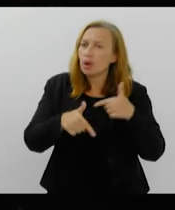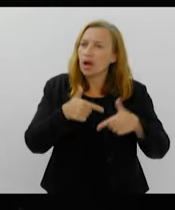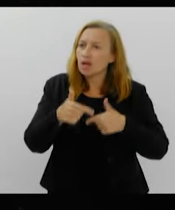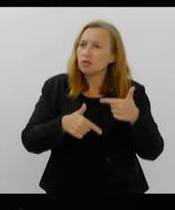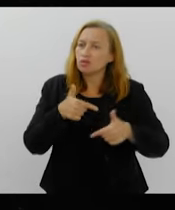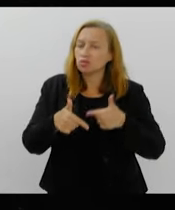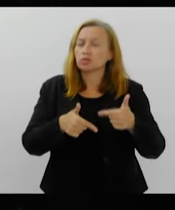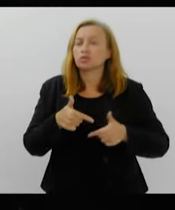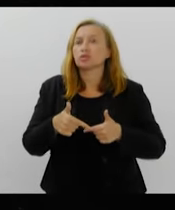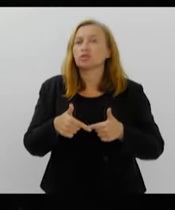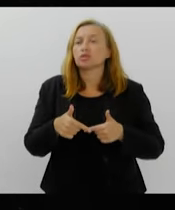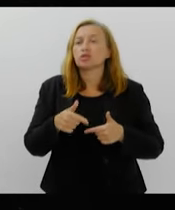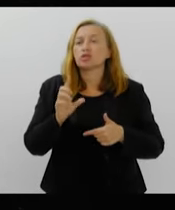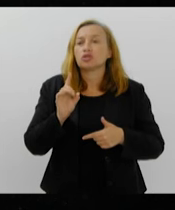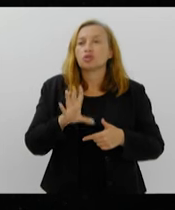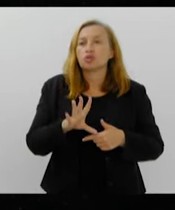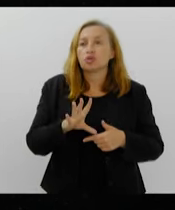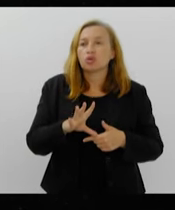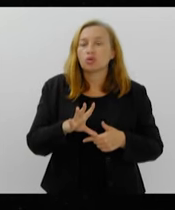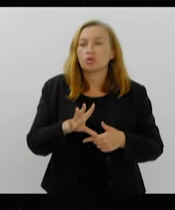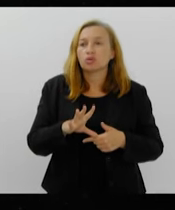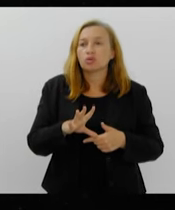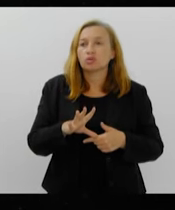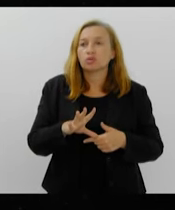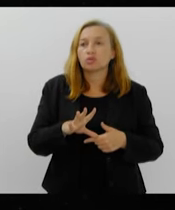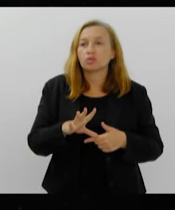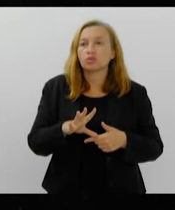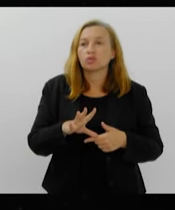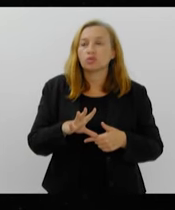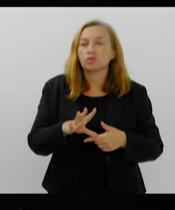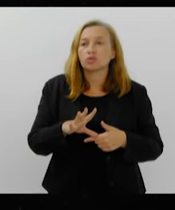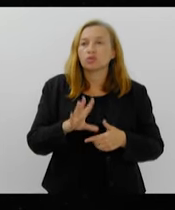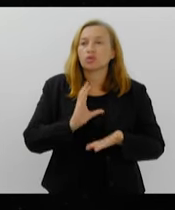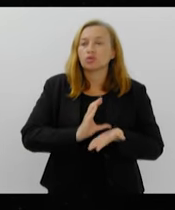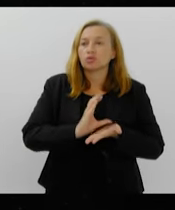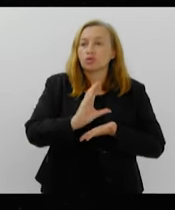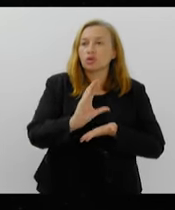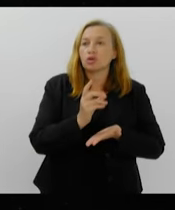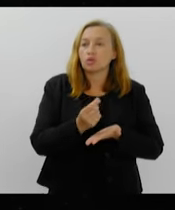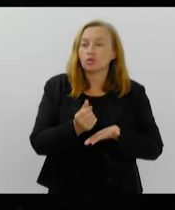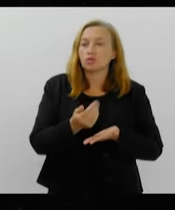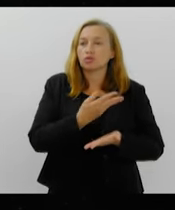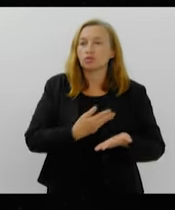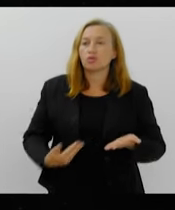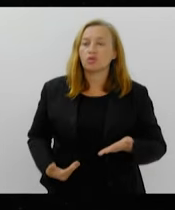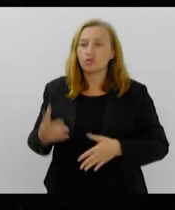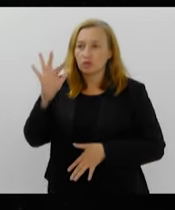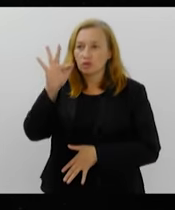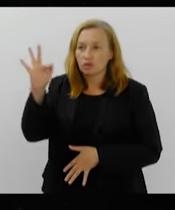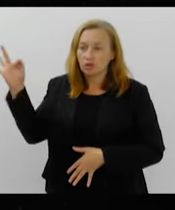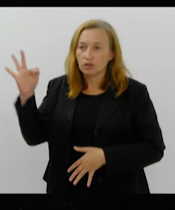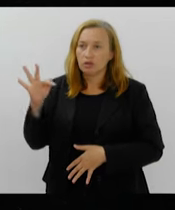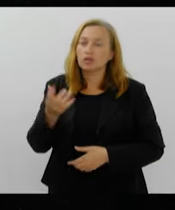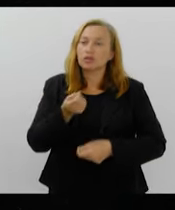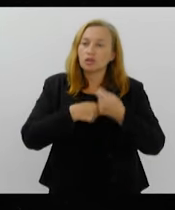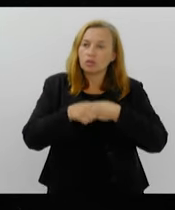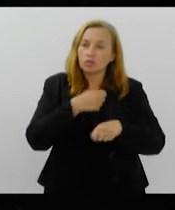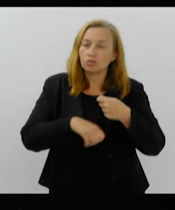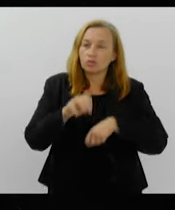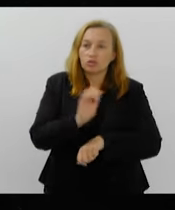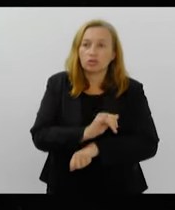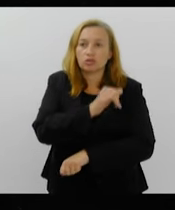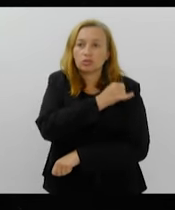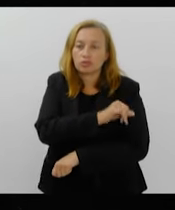diretos só a partir da aplicação desses recursos do Governo Federal na economia do Estado do Rio de